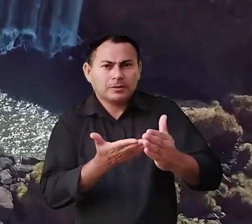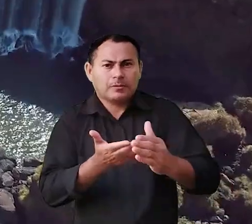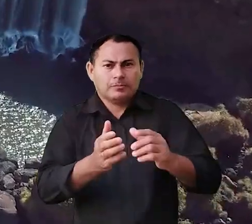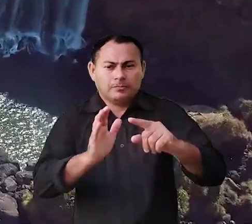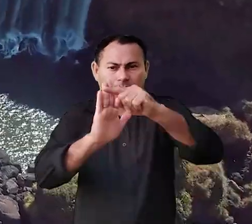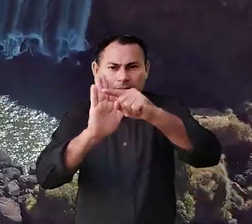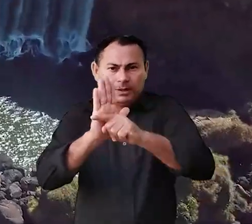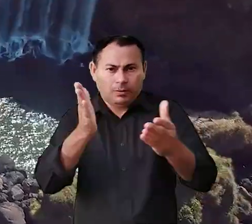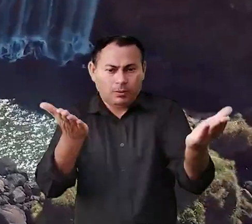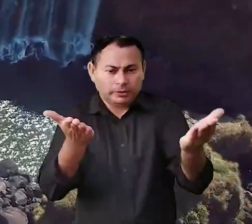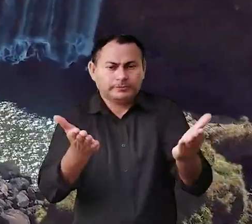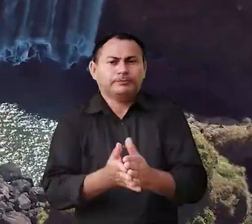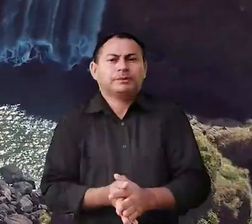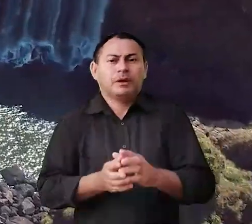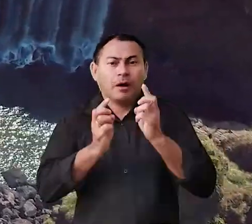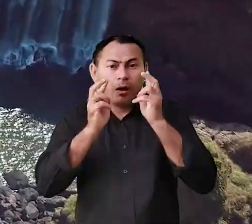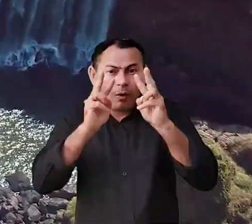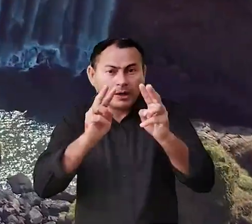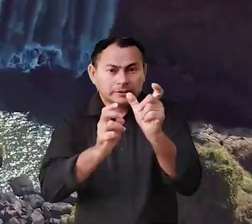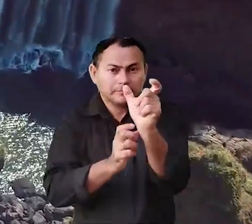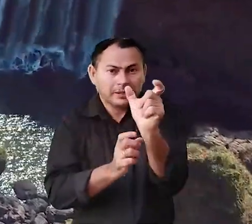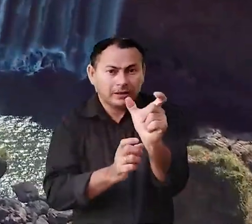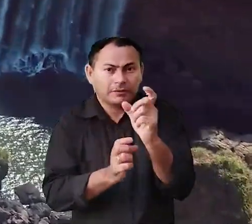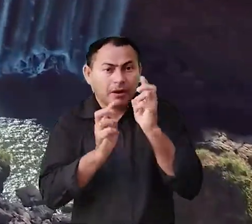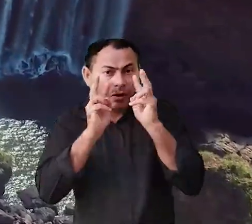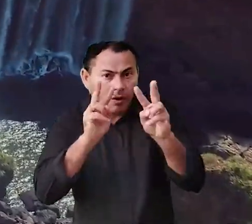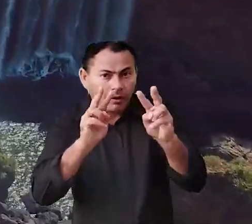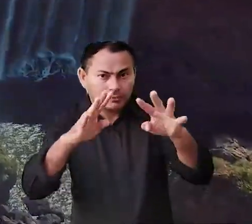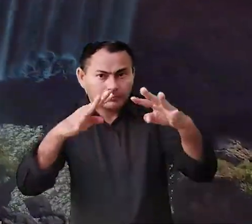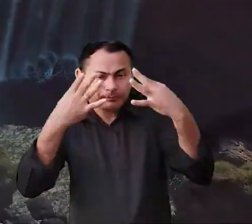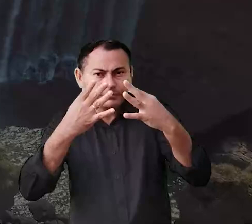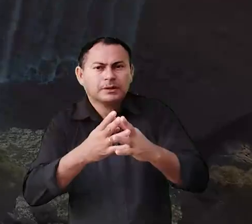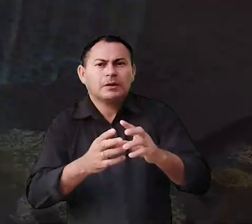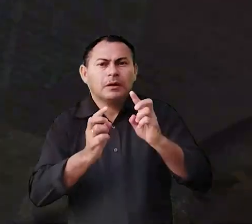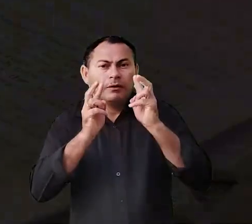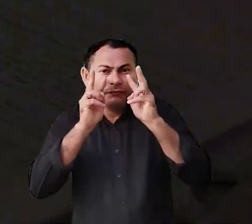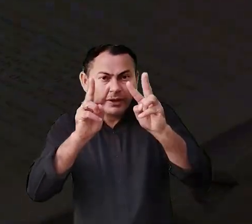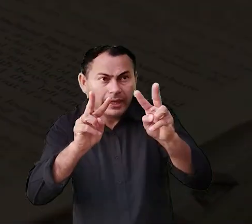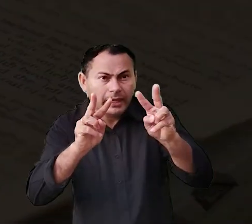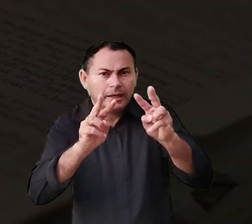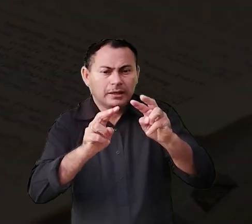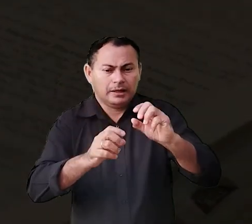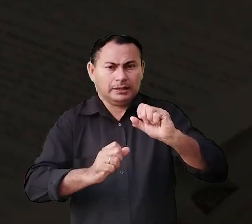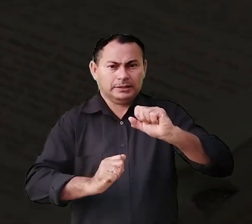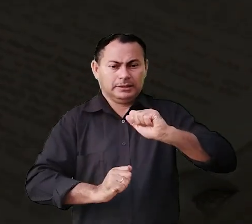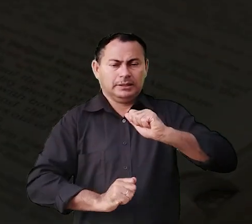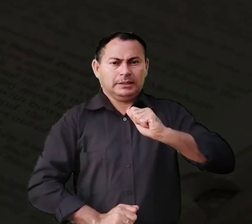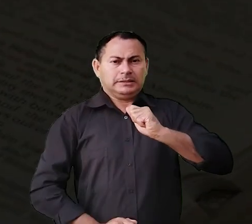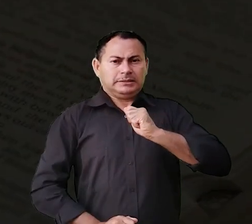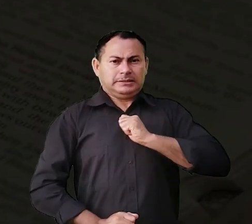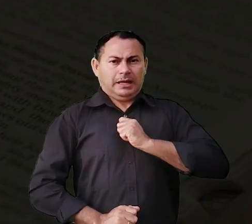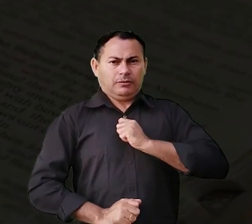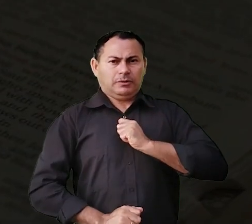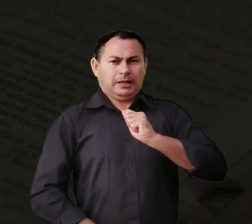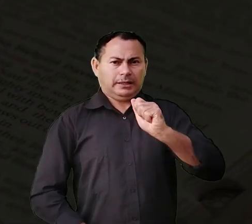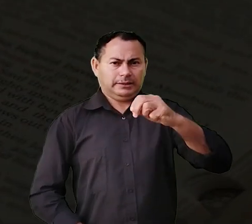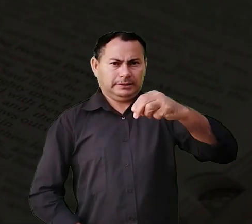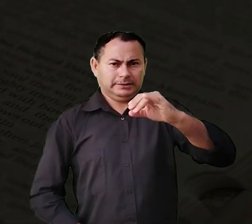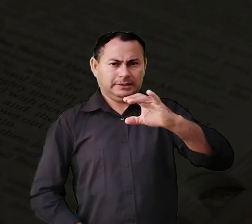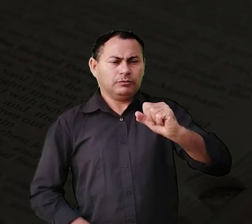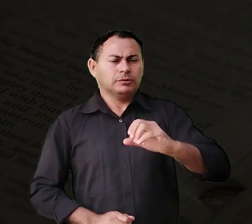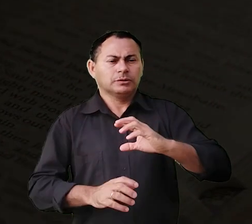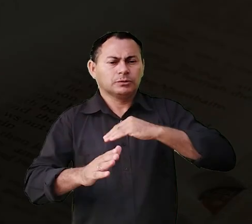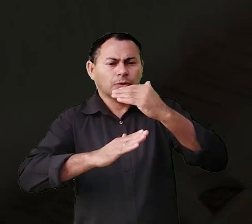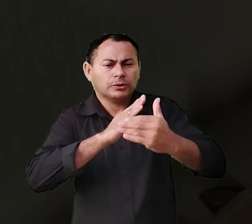Estamos começando o nosso programa de hoje e ouça estas palavras. Ouçam isto, anciãos, escutem todos